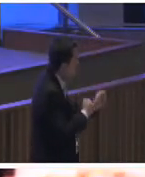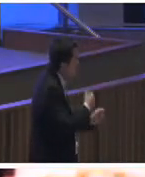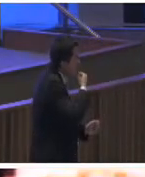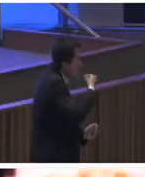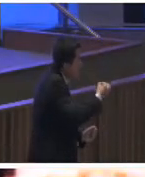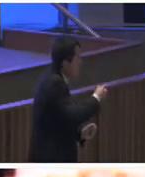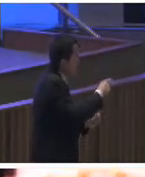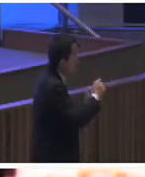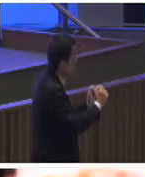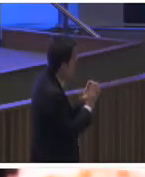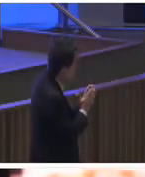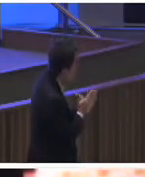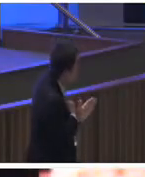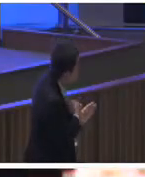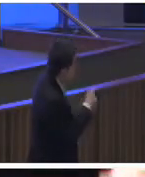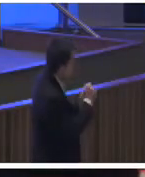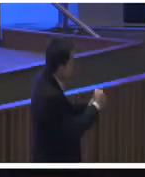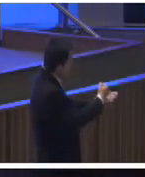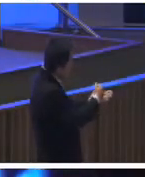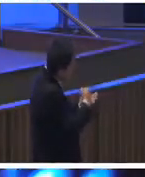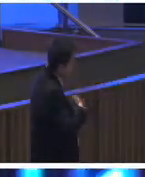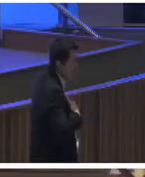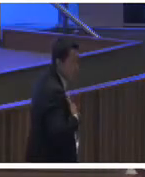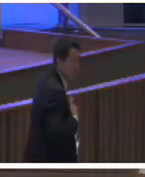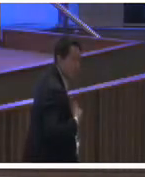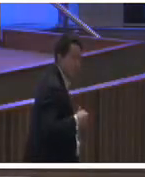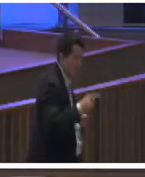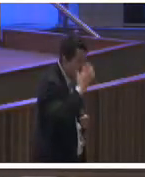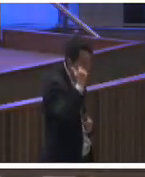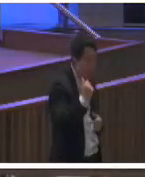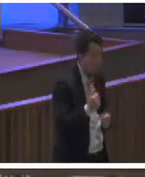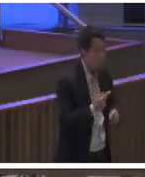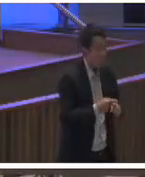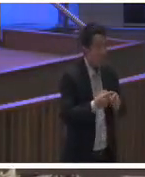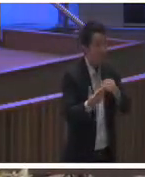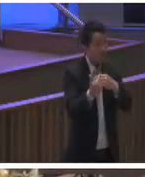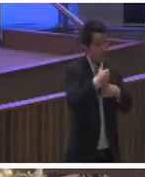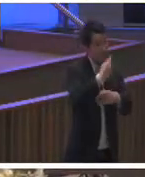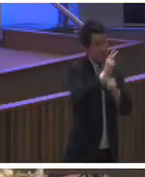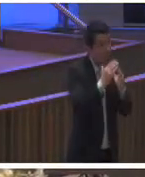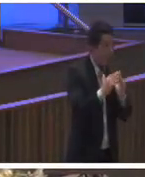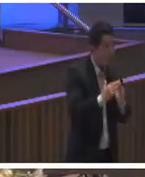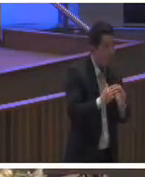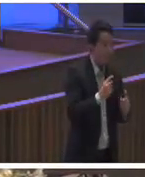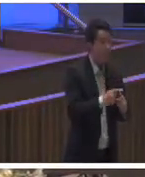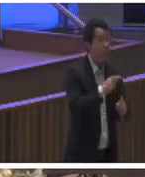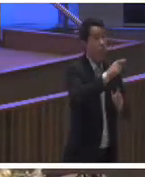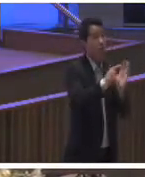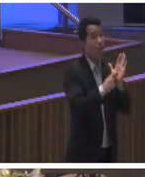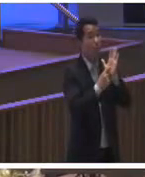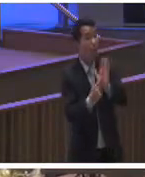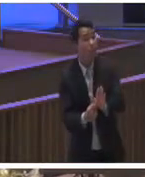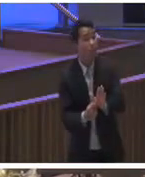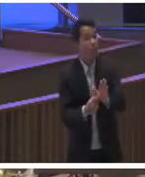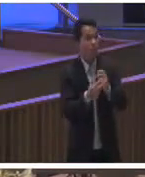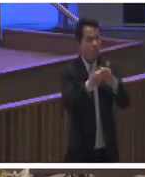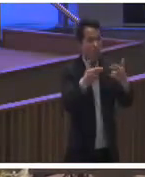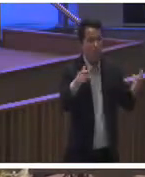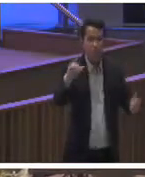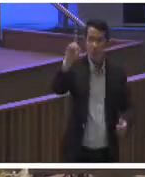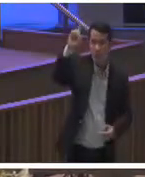orar por mim? Sabe por que eles fazem isso? Porque há algo de Deus acontecendo na tua vida, e